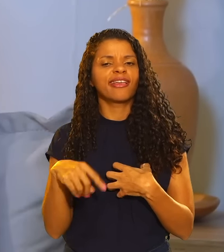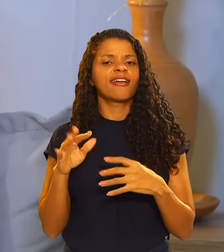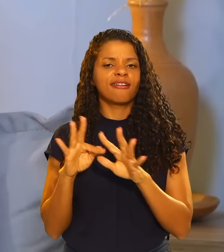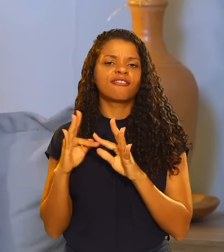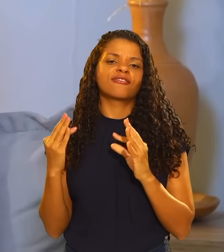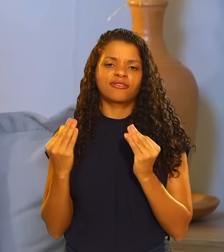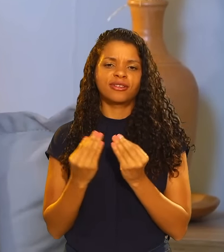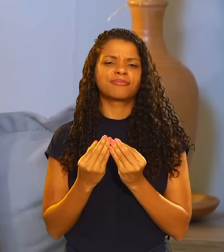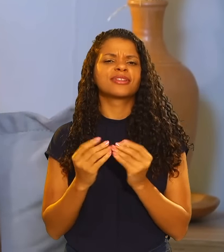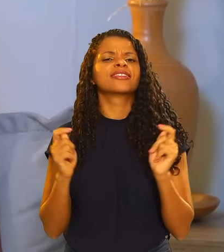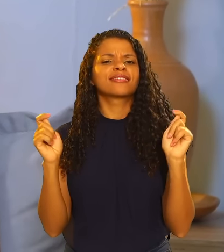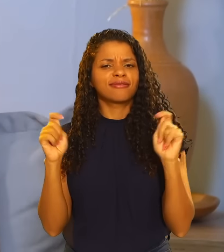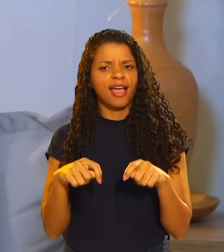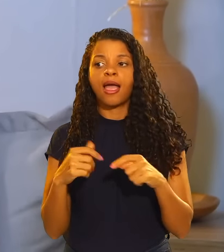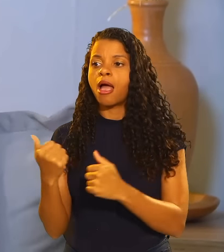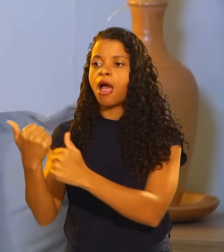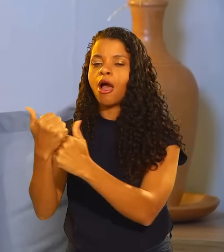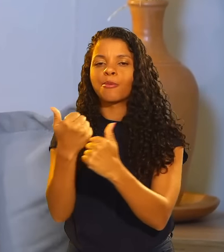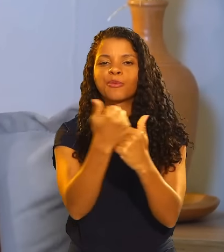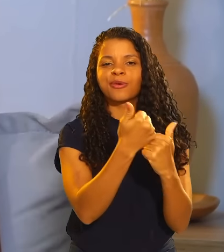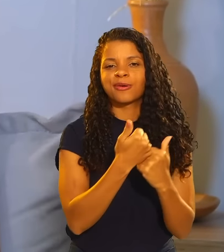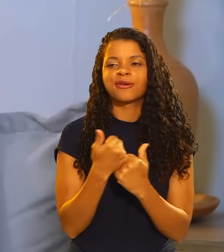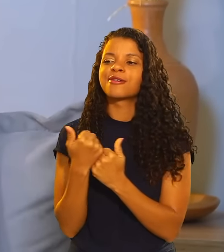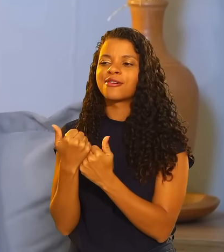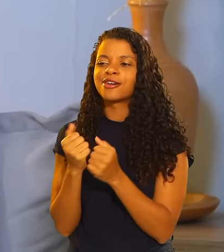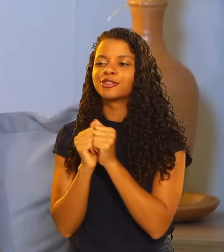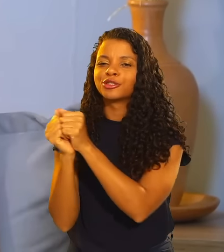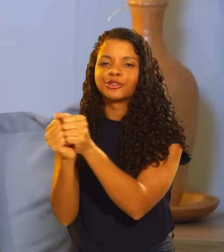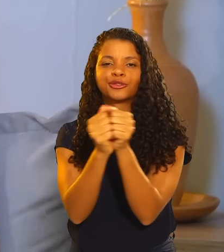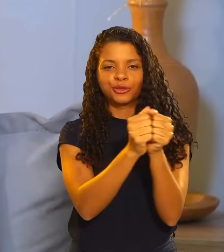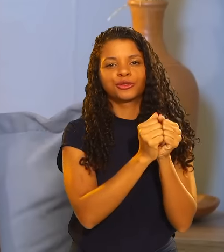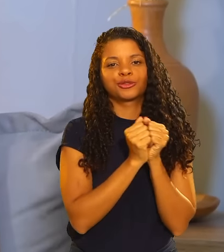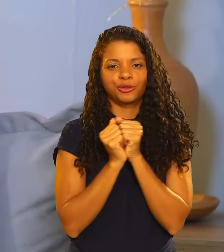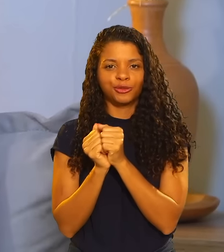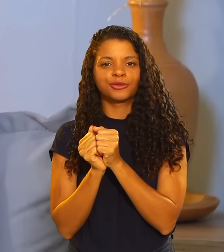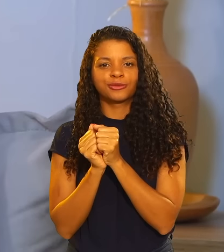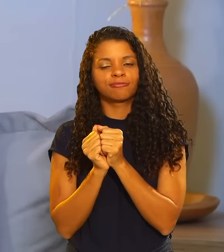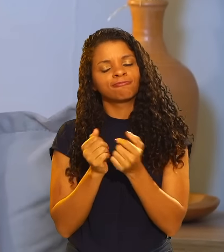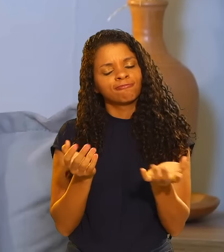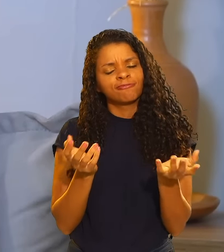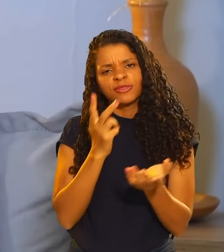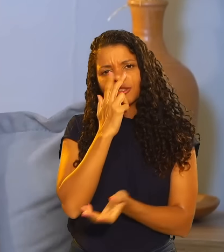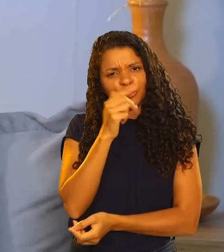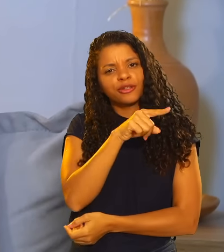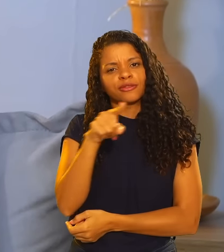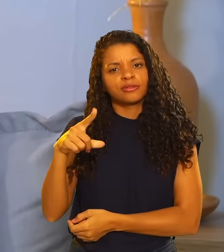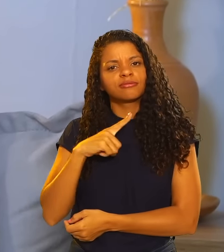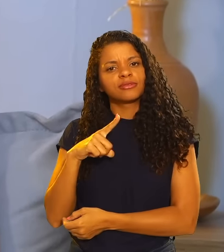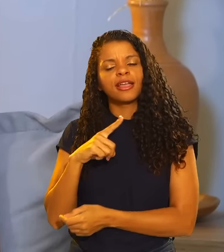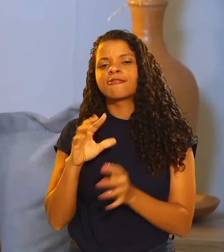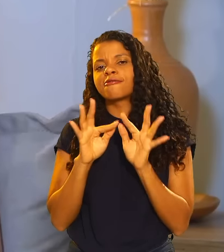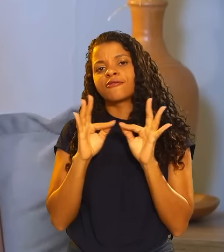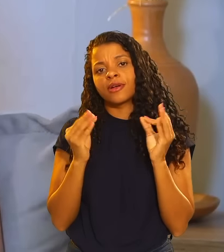os outros. Às vezes a nossa própria, assim, acredito que todos aqui têm familiares que infelizmente não são